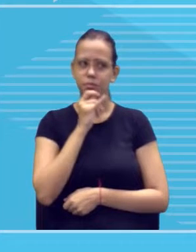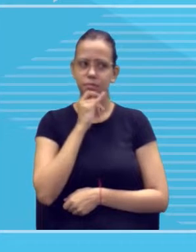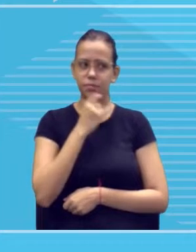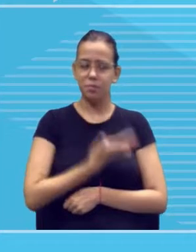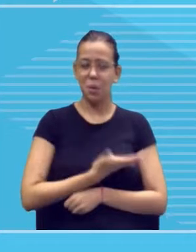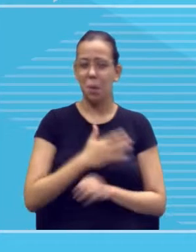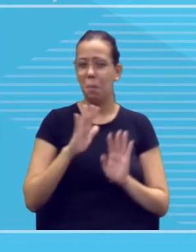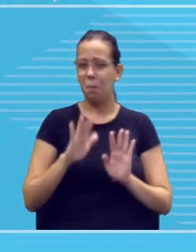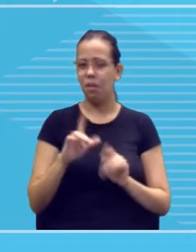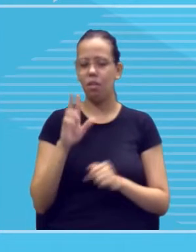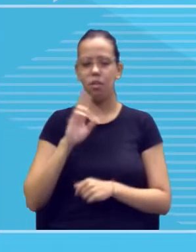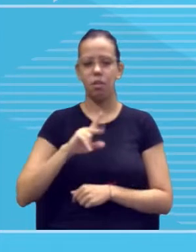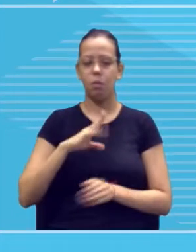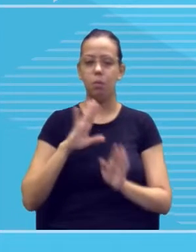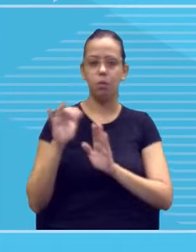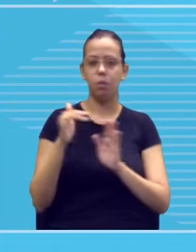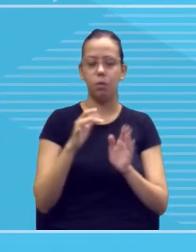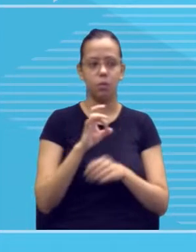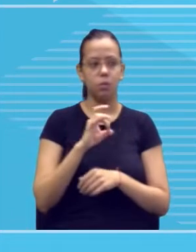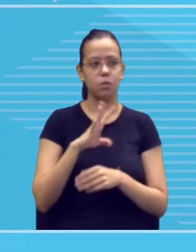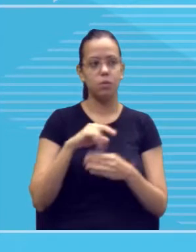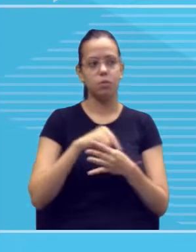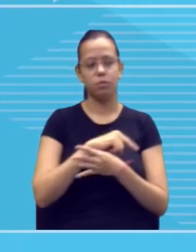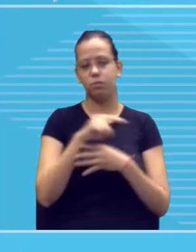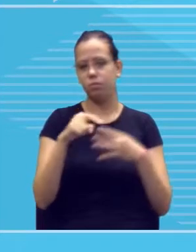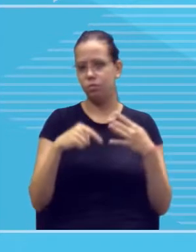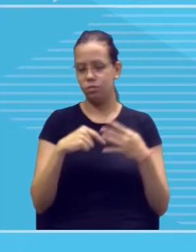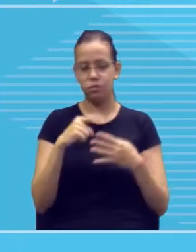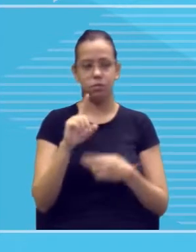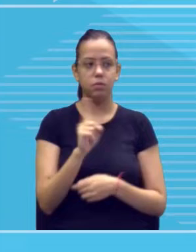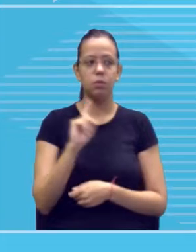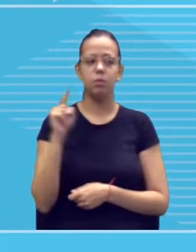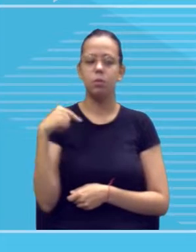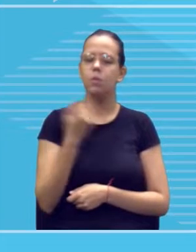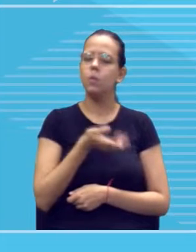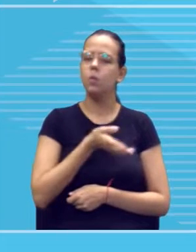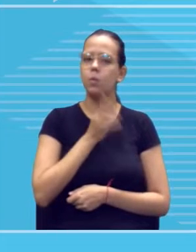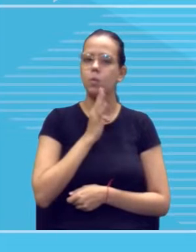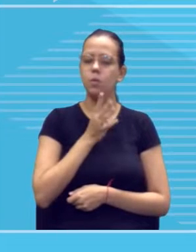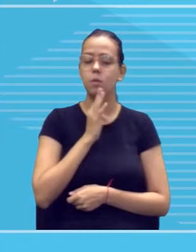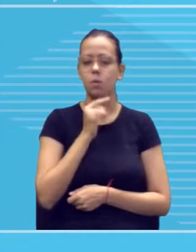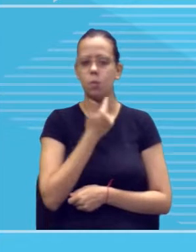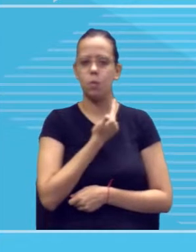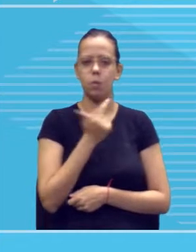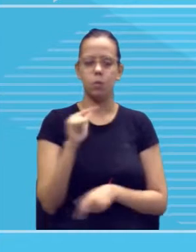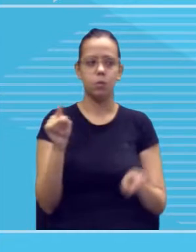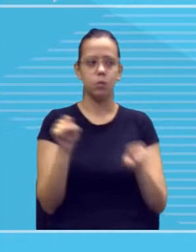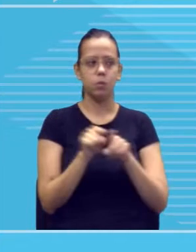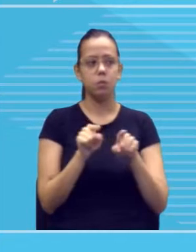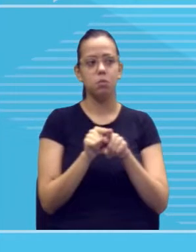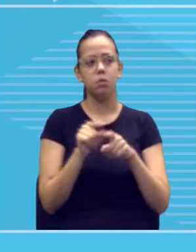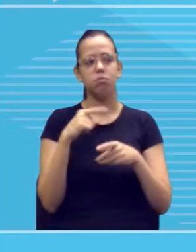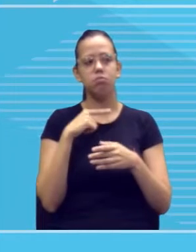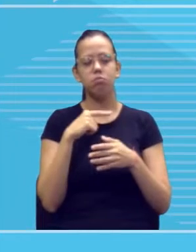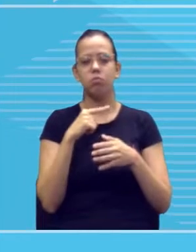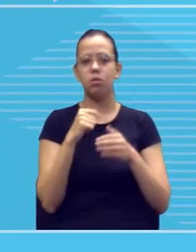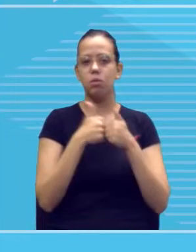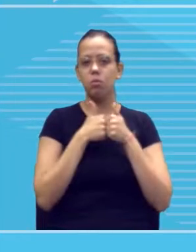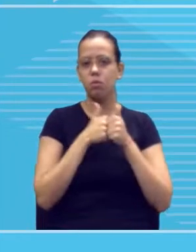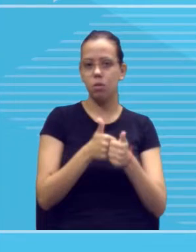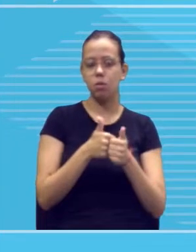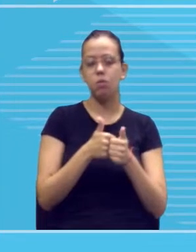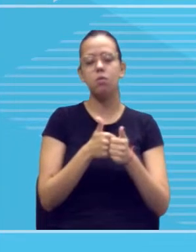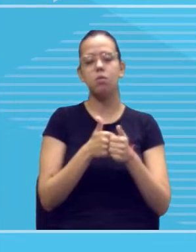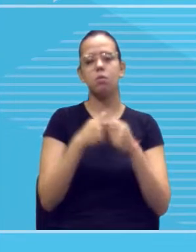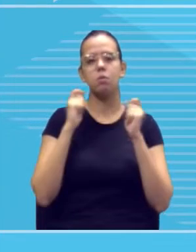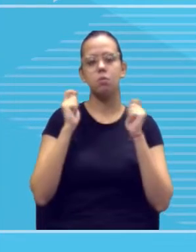preso somente a esses não tá bem a gente vai passear por alguns outros também eu coloquei uma sequência de maneira